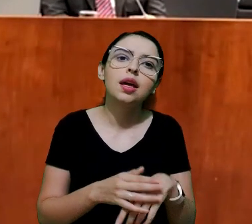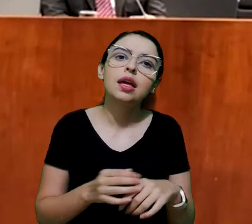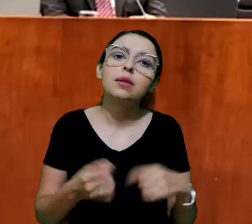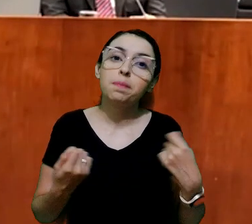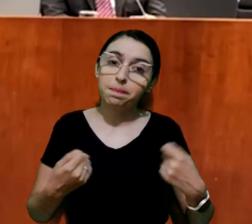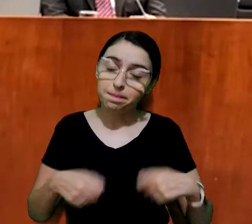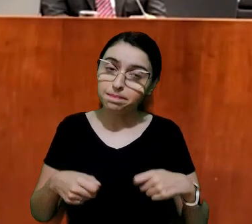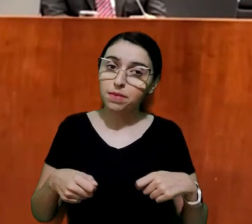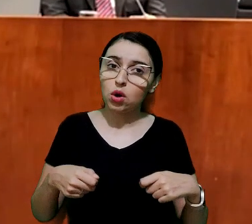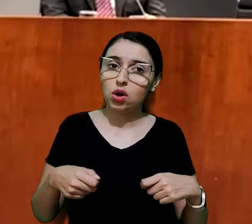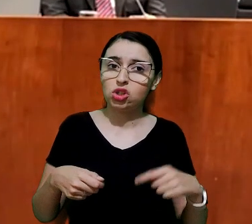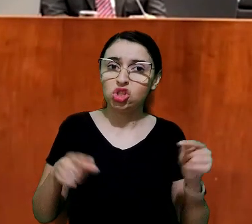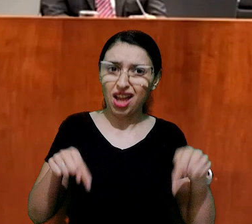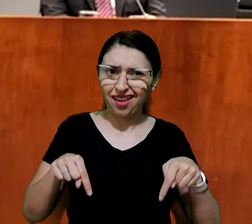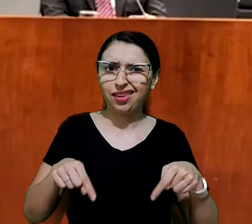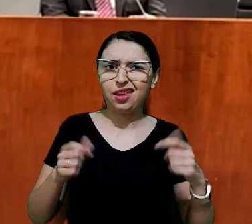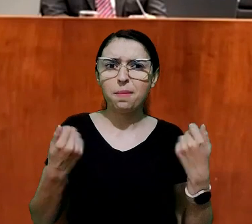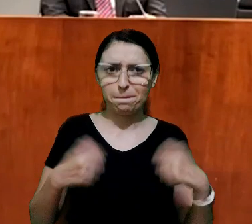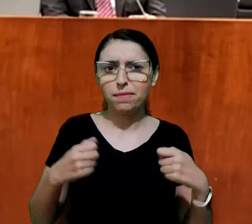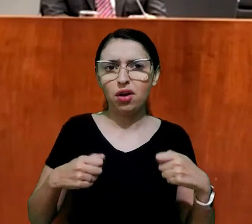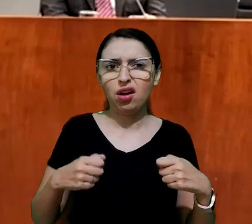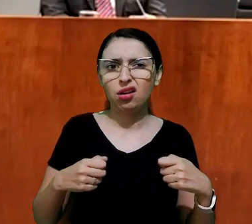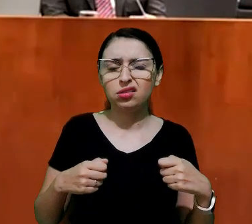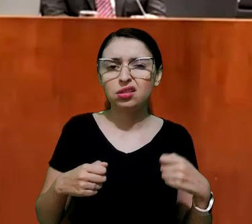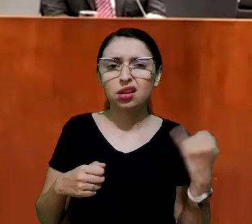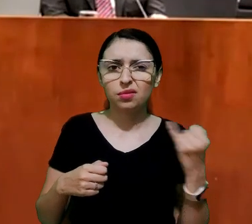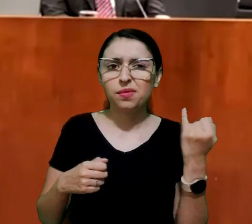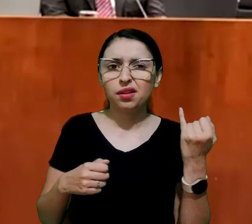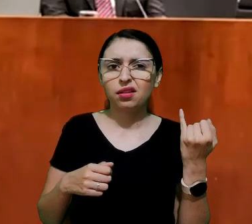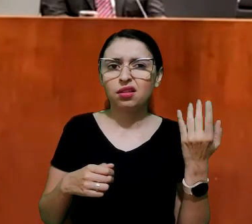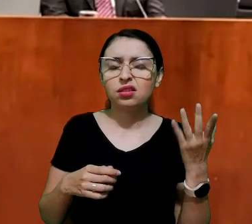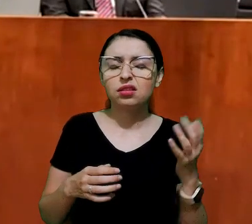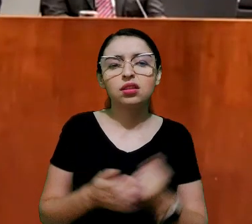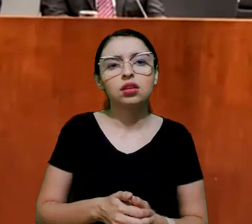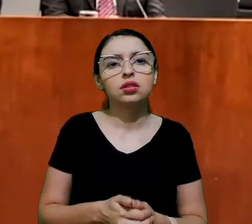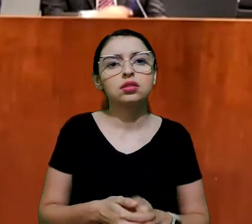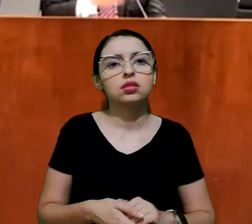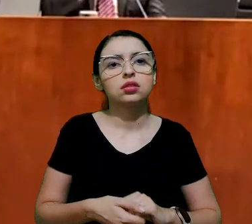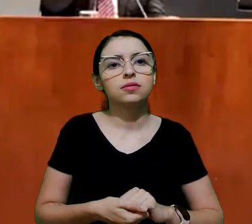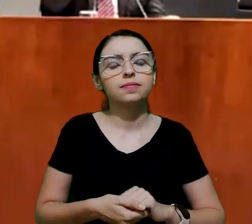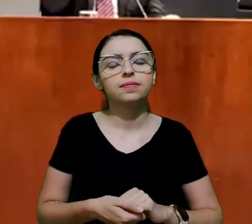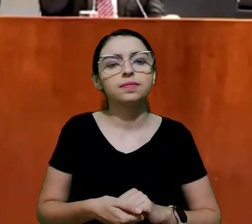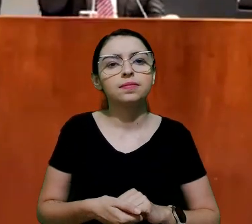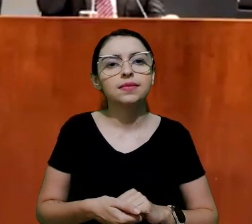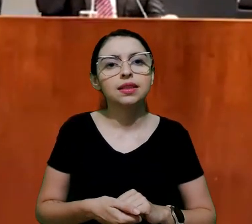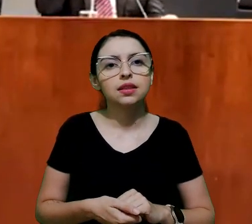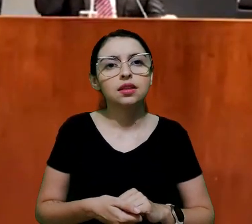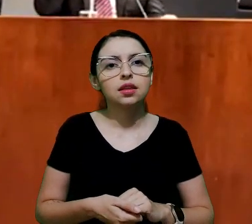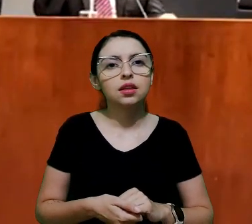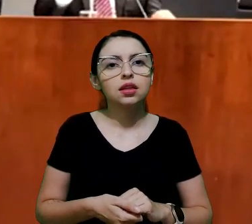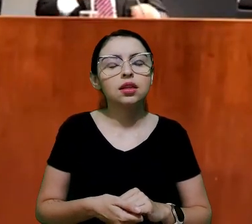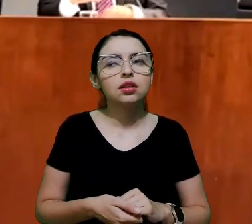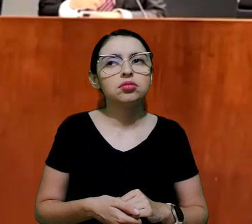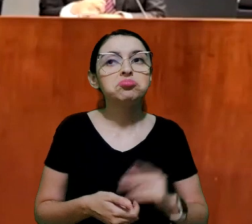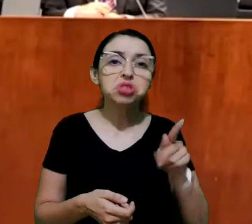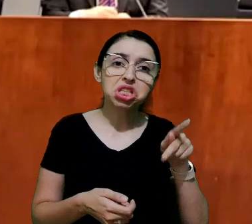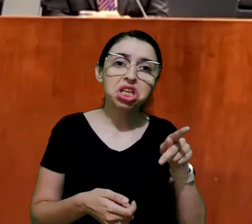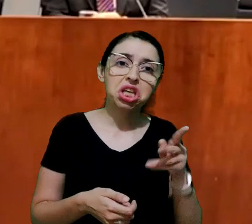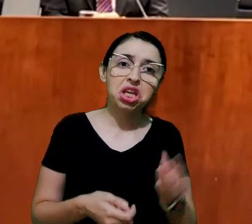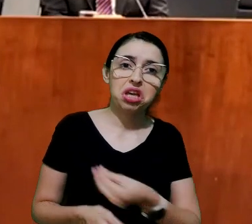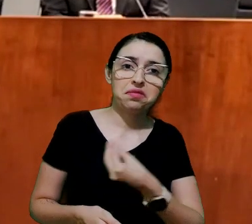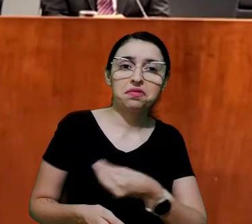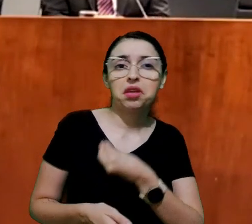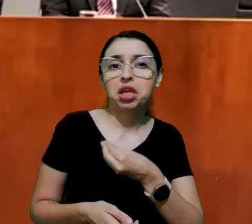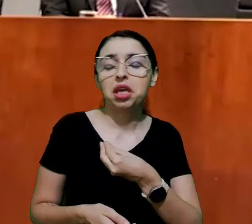sucessão contratual, será que ele pode ser um veículo para ser condutor de